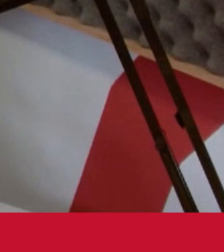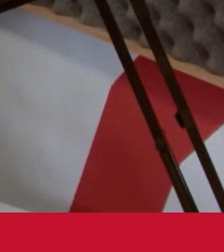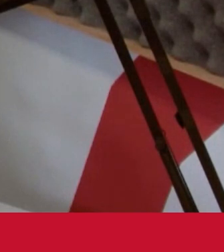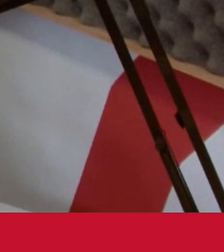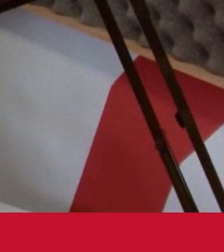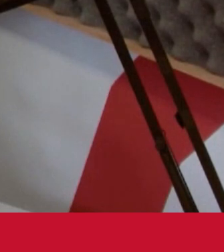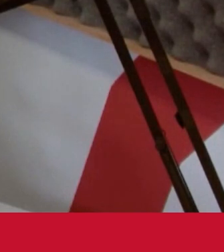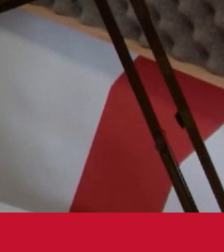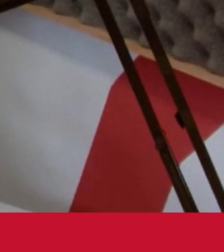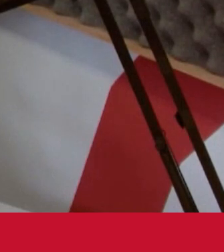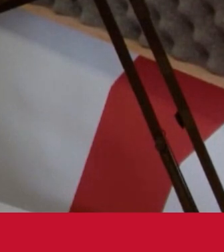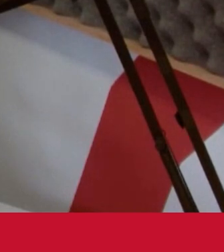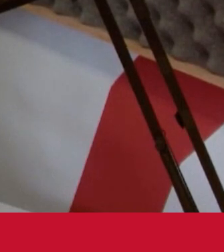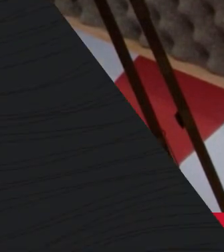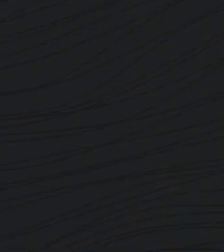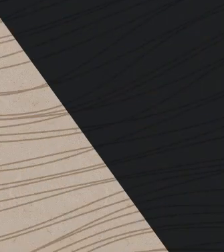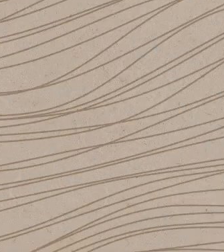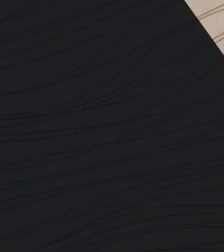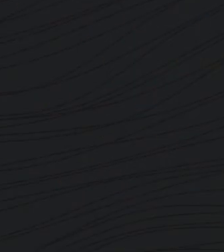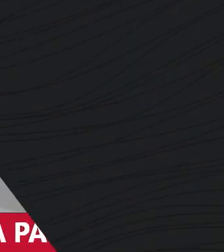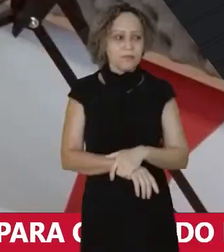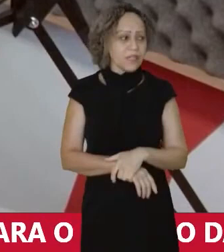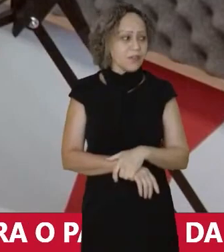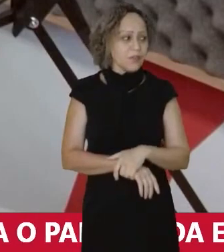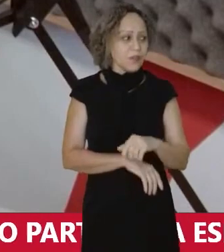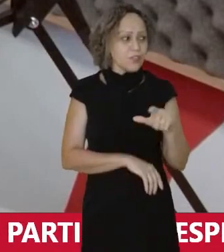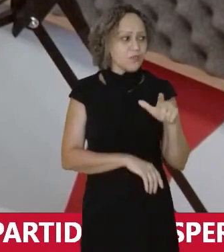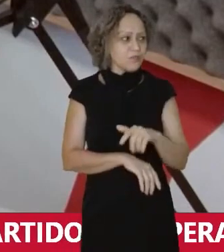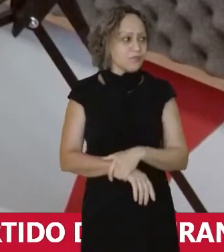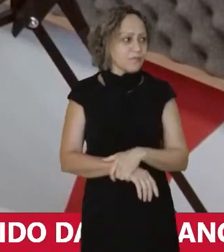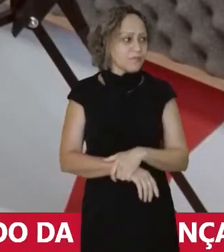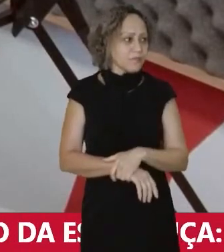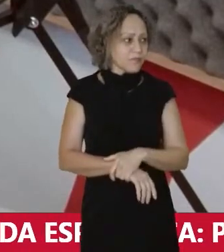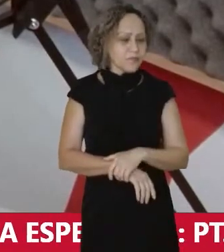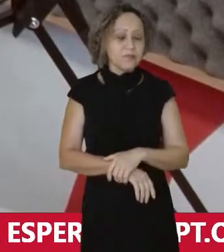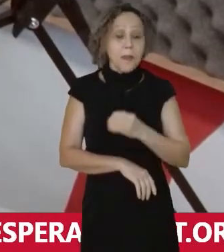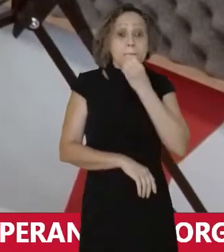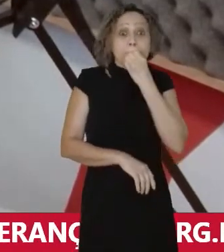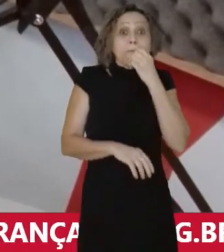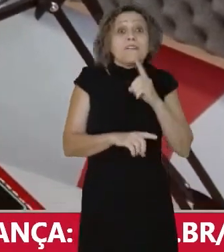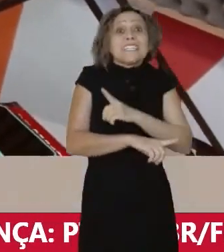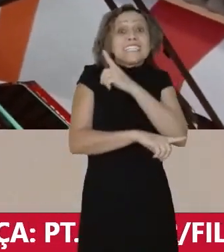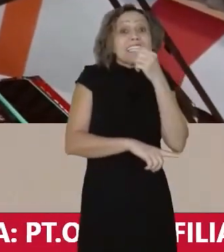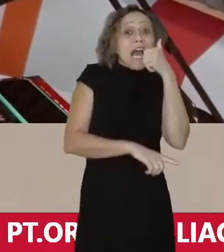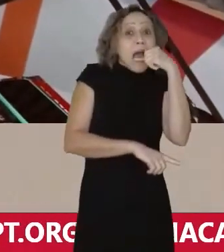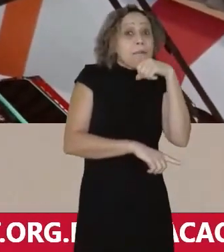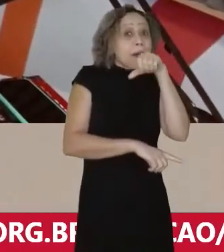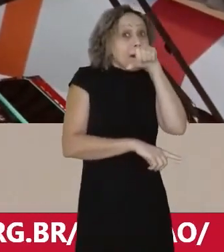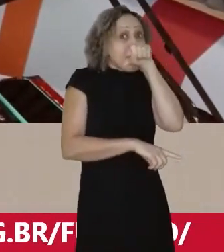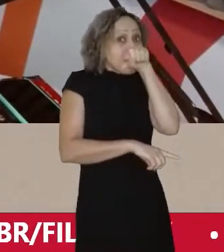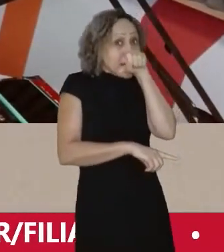antirracista, democracia e solidariedade. Eu converso agora com a mãe Torodi. Bom dia! Bem-vinda ao Jornal